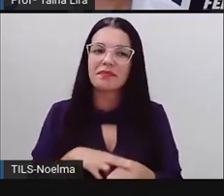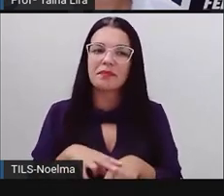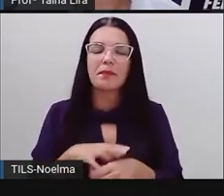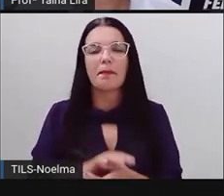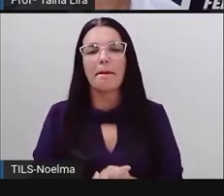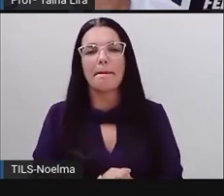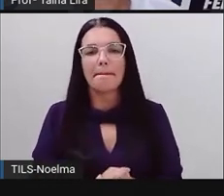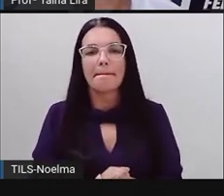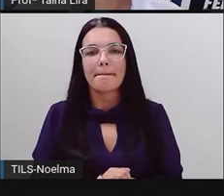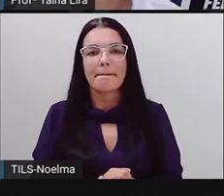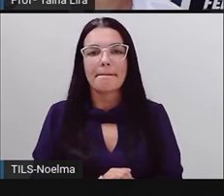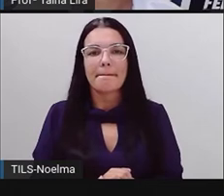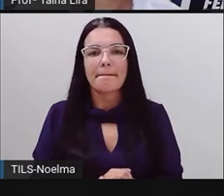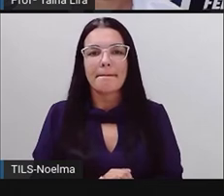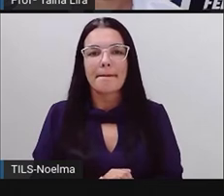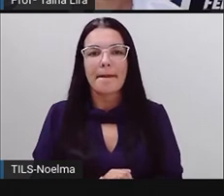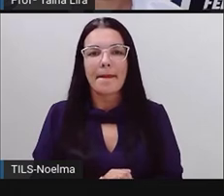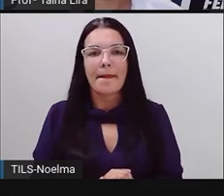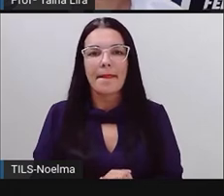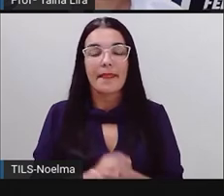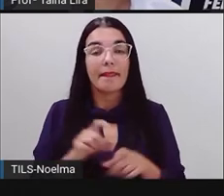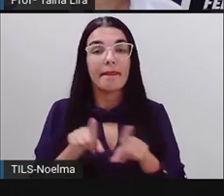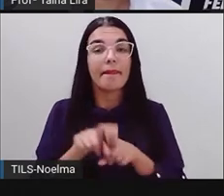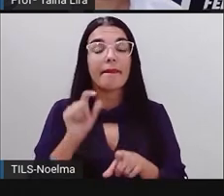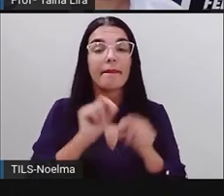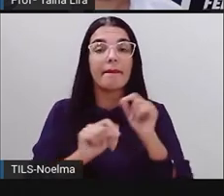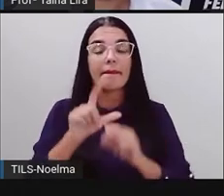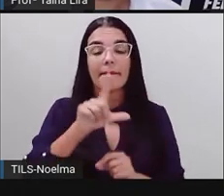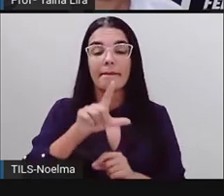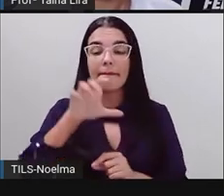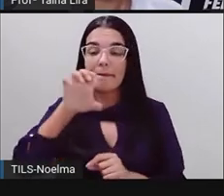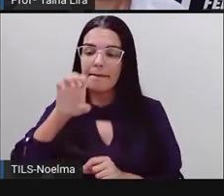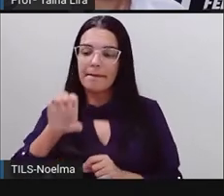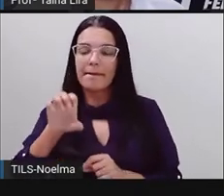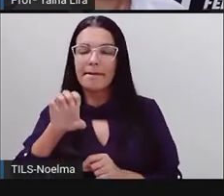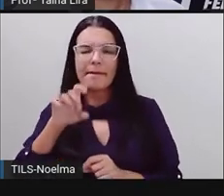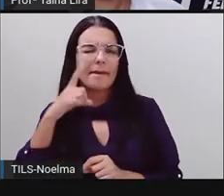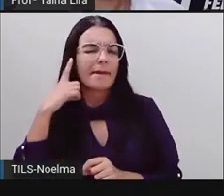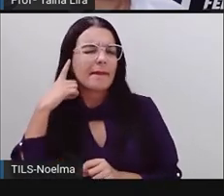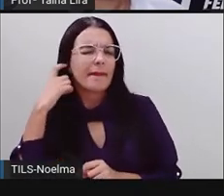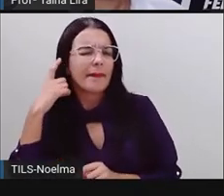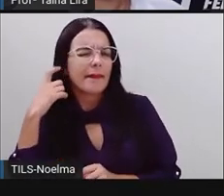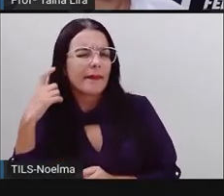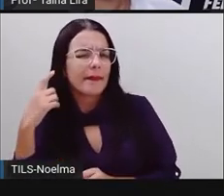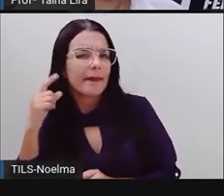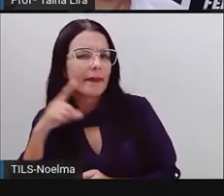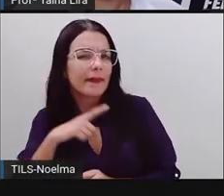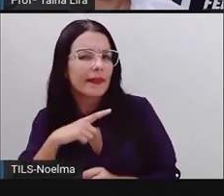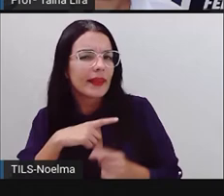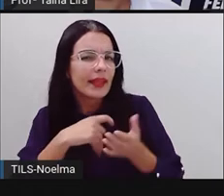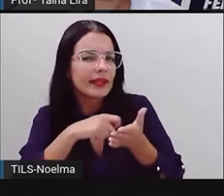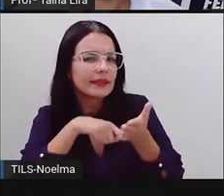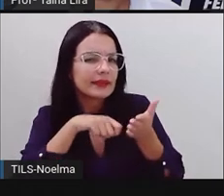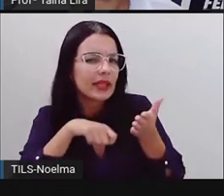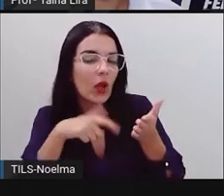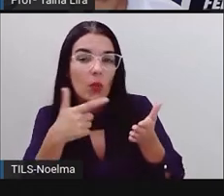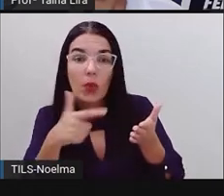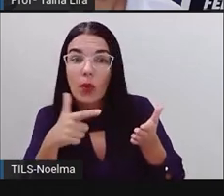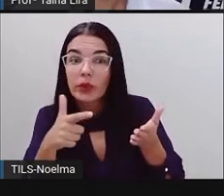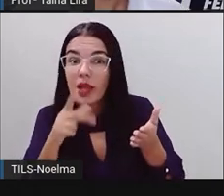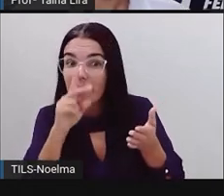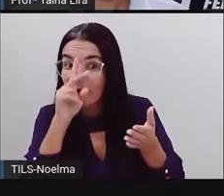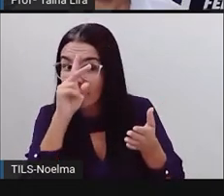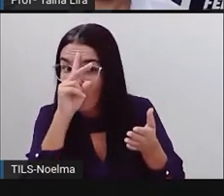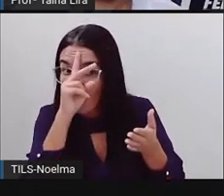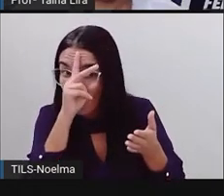e aí lá no final eu tenho uma sílaba ali né Marcele como essa sílaba lhe não é uma